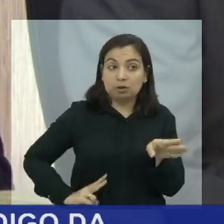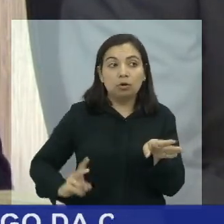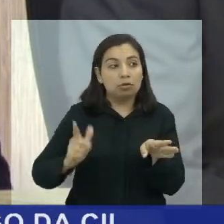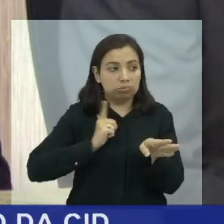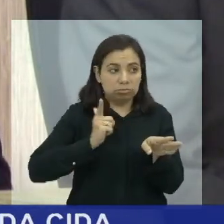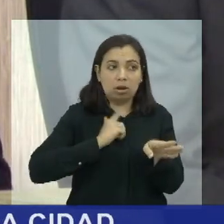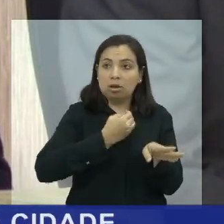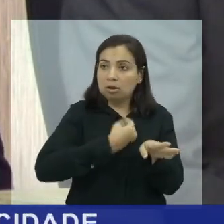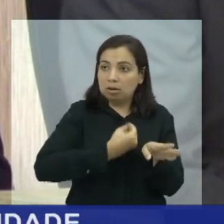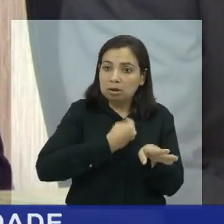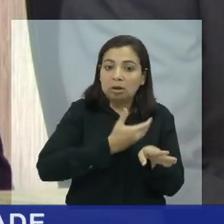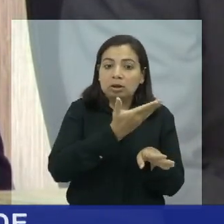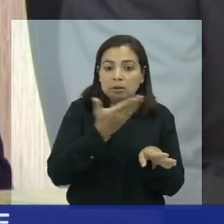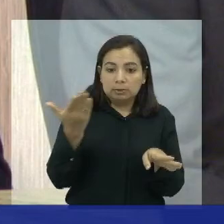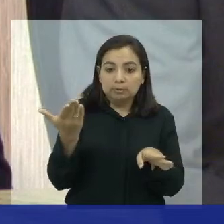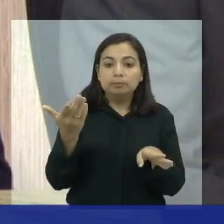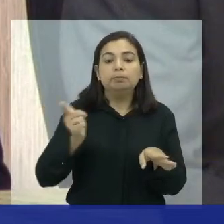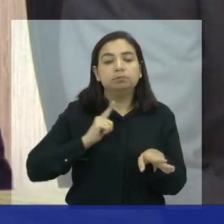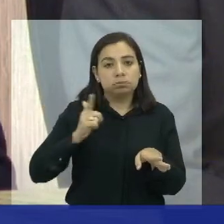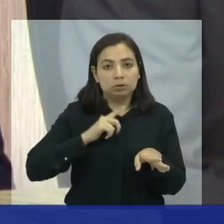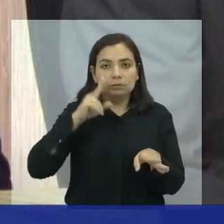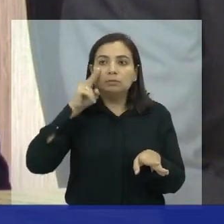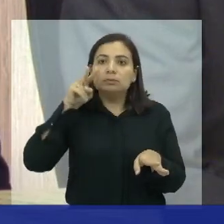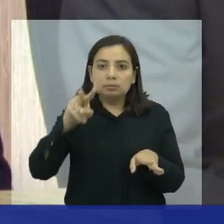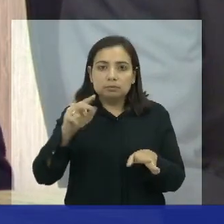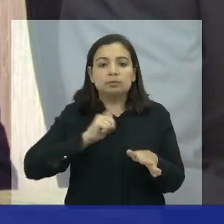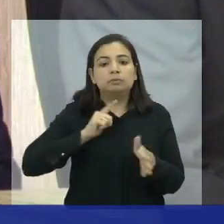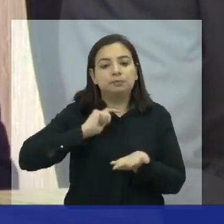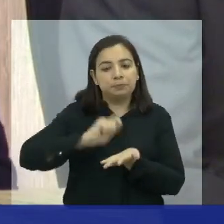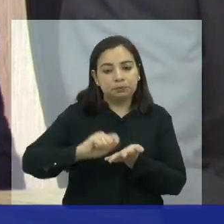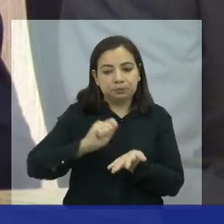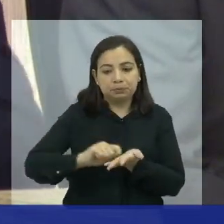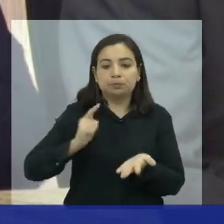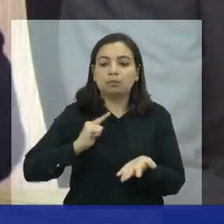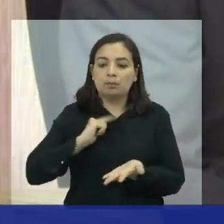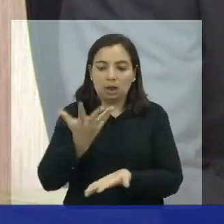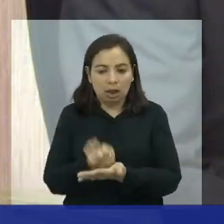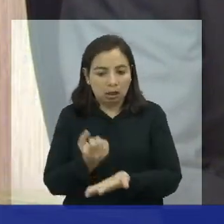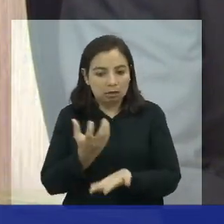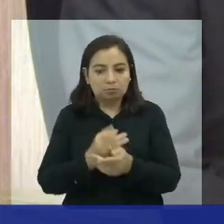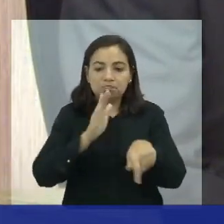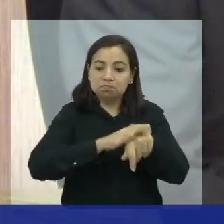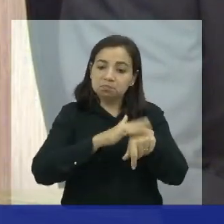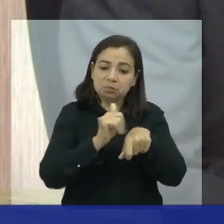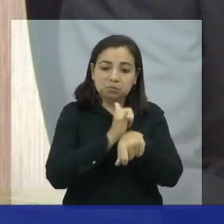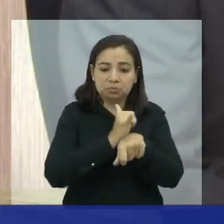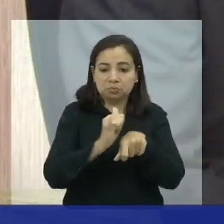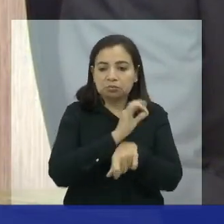presentes certamente estão atentas às contribuições que estão sendo apresentadas